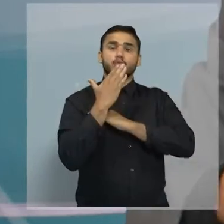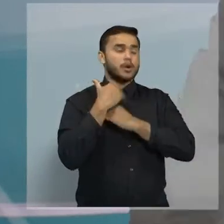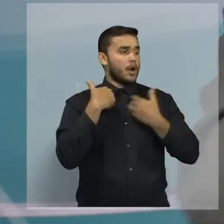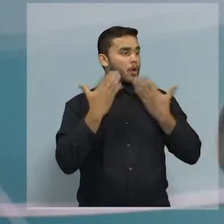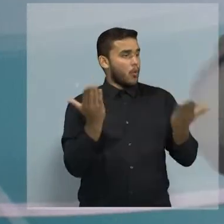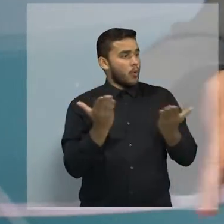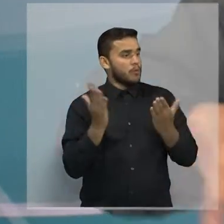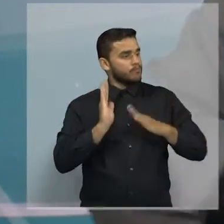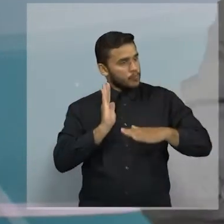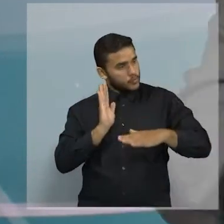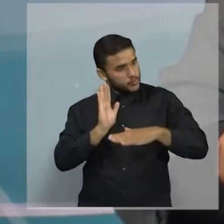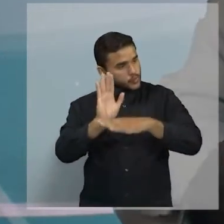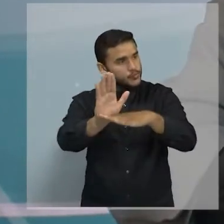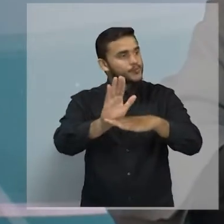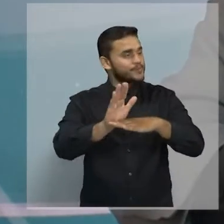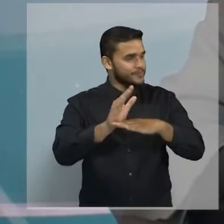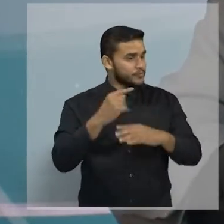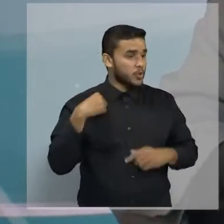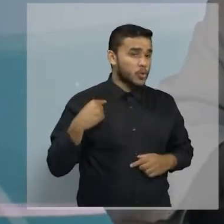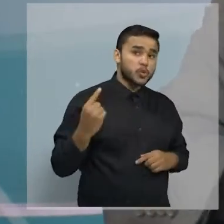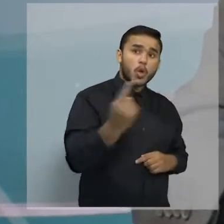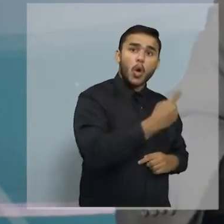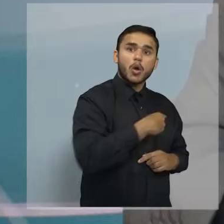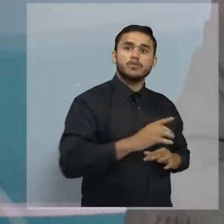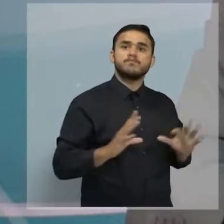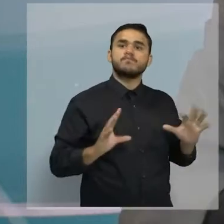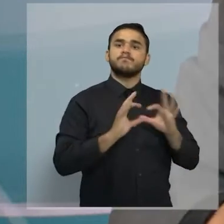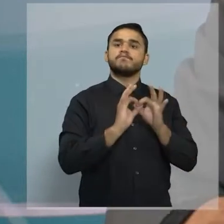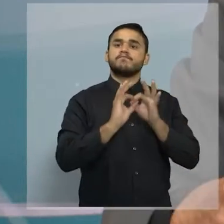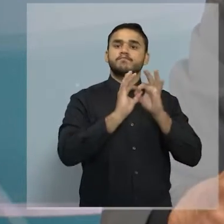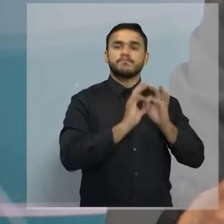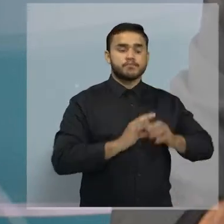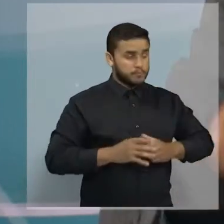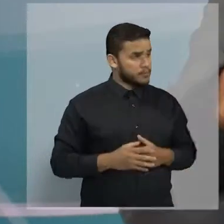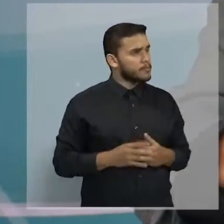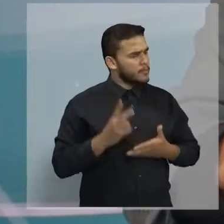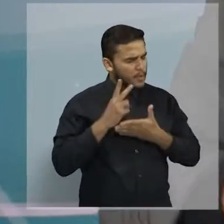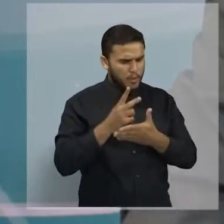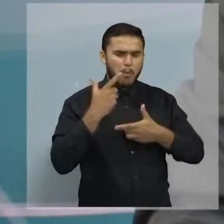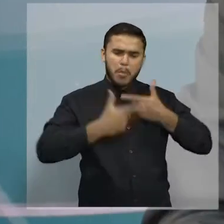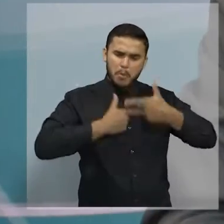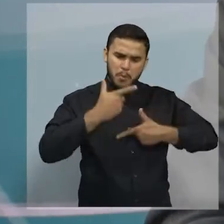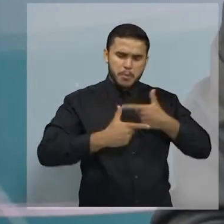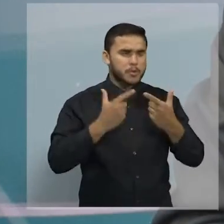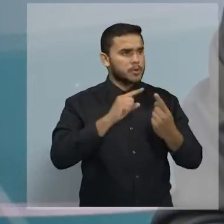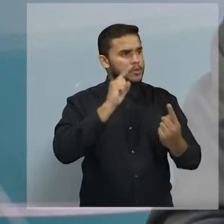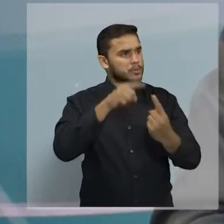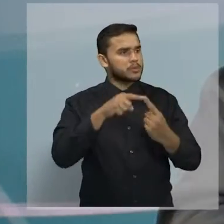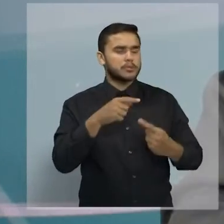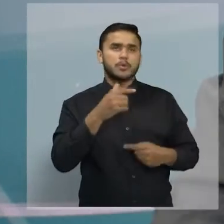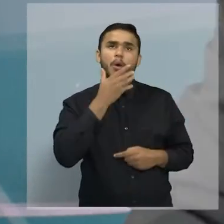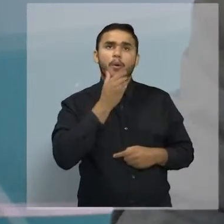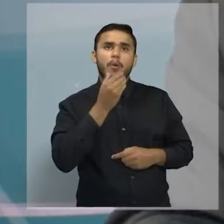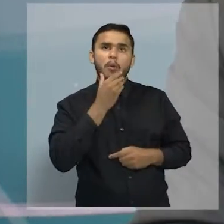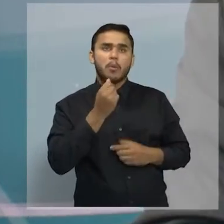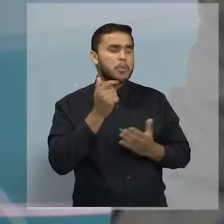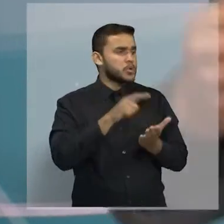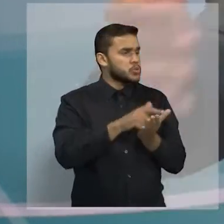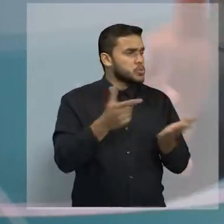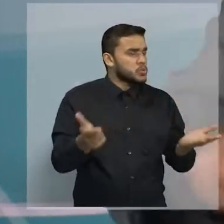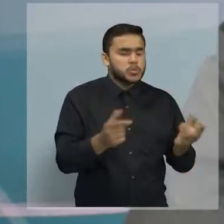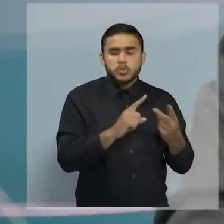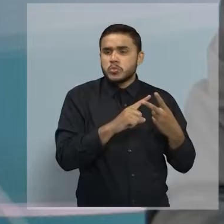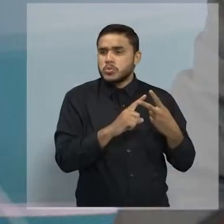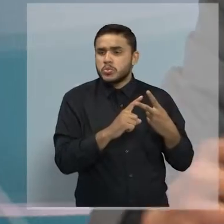do esforço conjunto nosso, né, a partir da força de trabalho empreendida, o jornalista, o economista, o sociólogo,